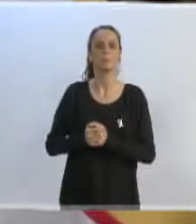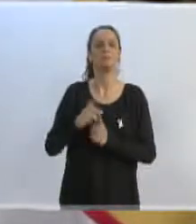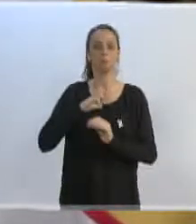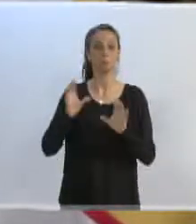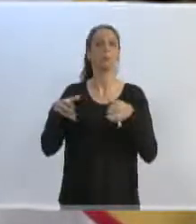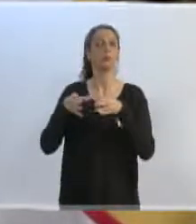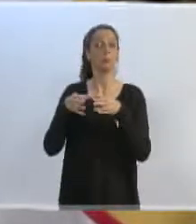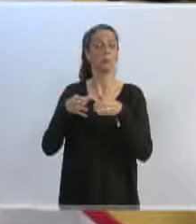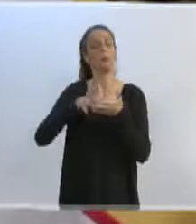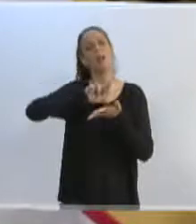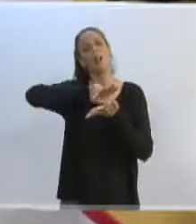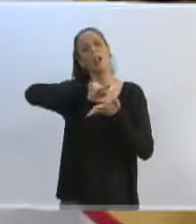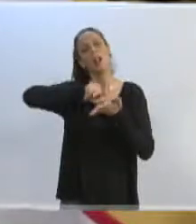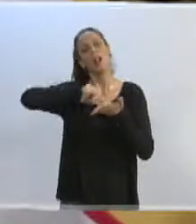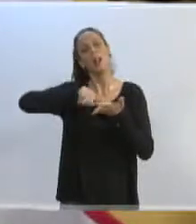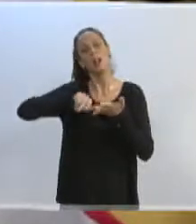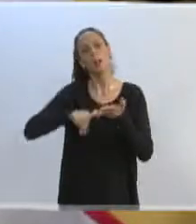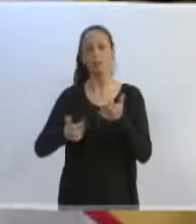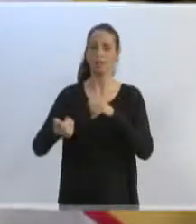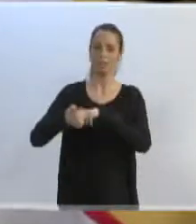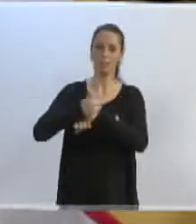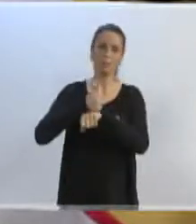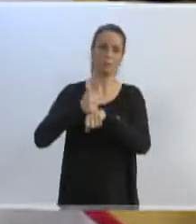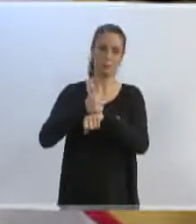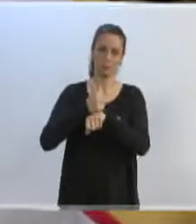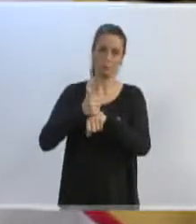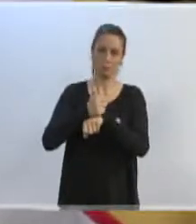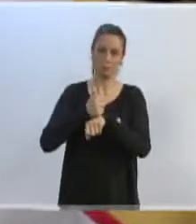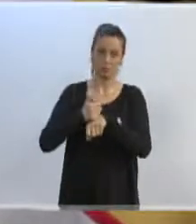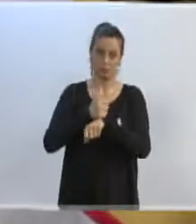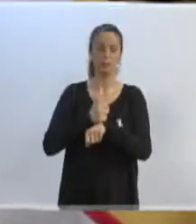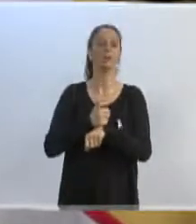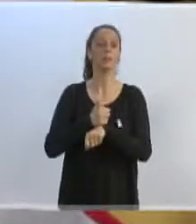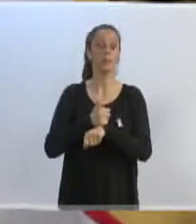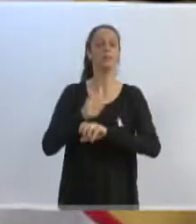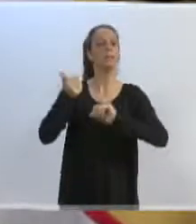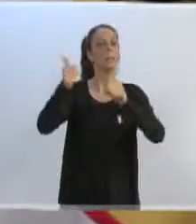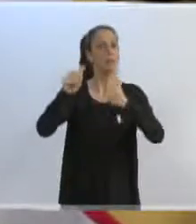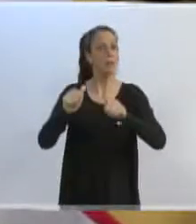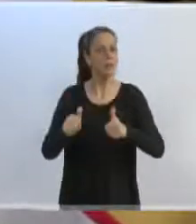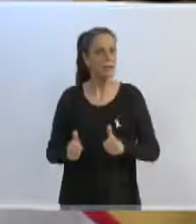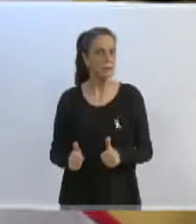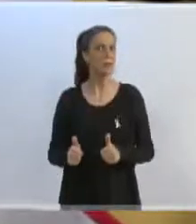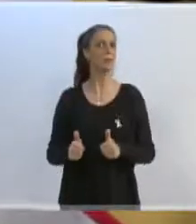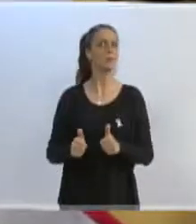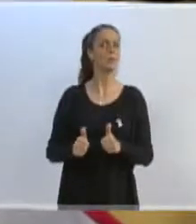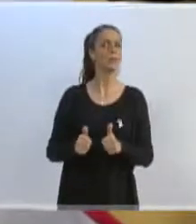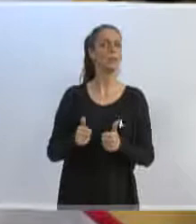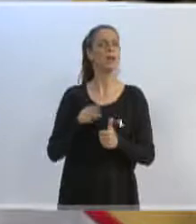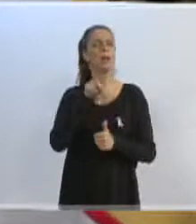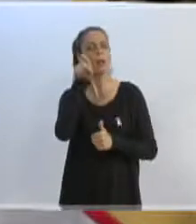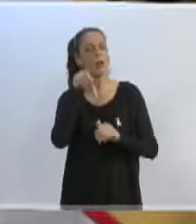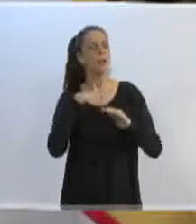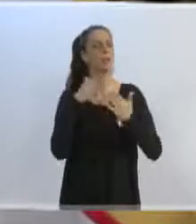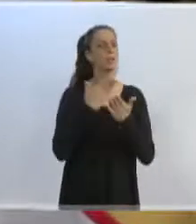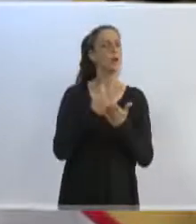equipe multidisciplinar que faz toda a avaliação dentro do contexto educacional